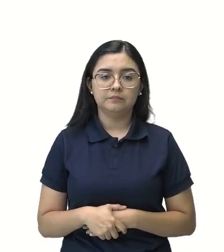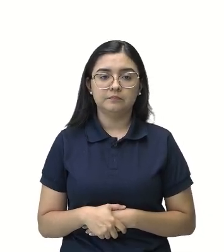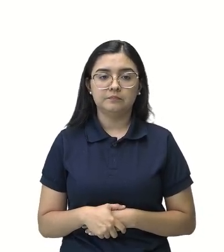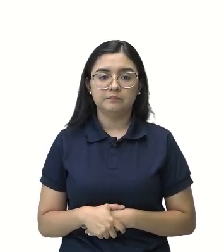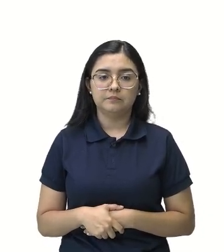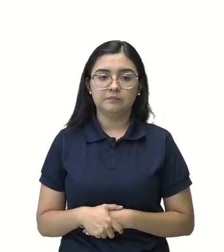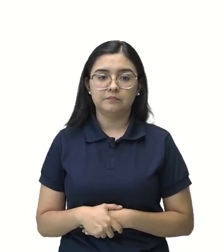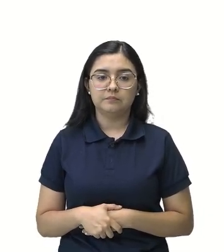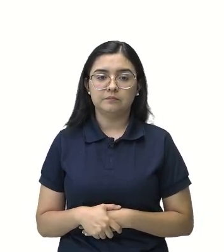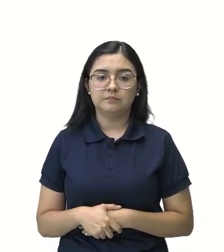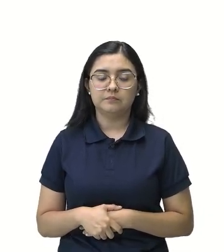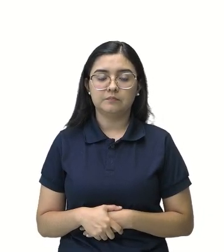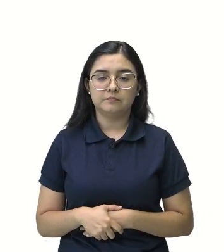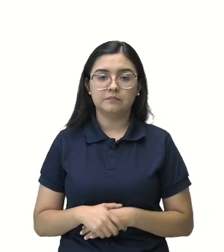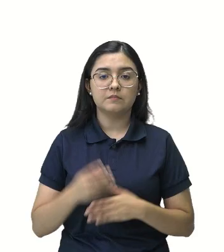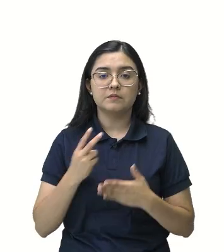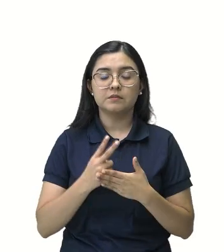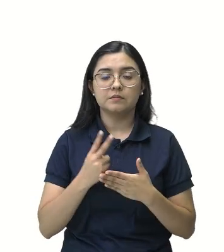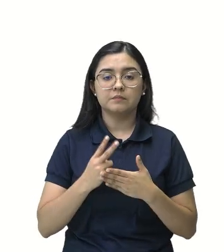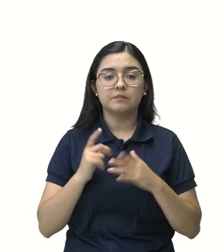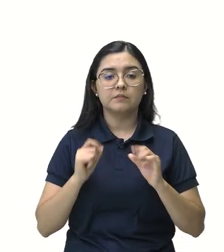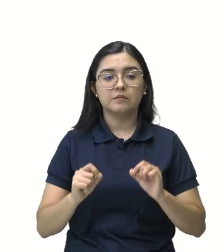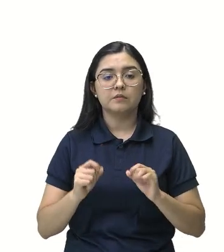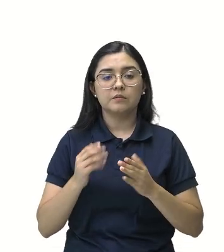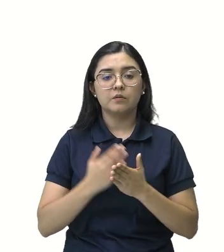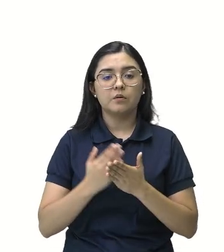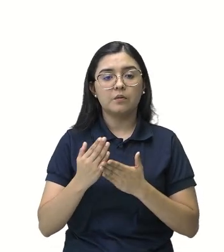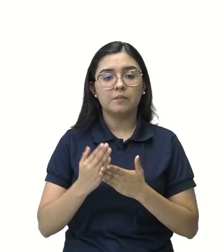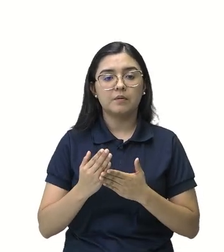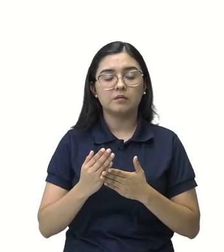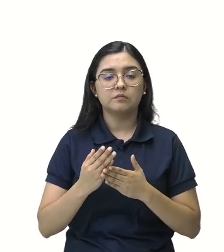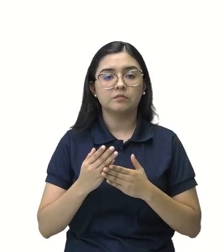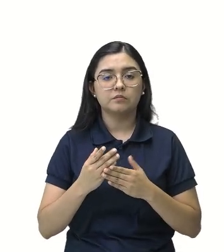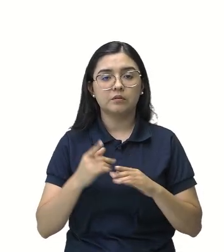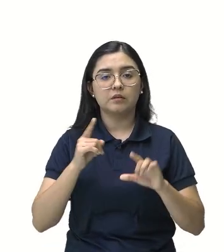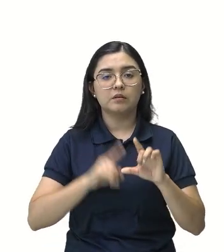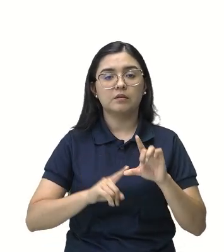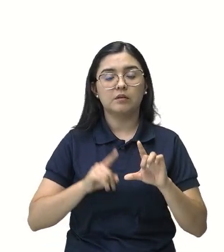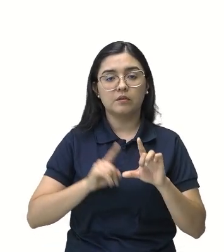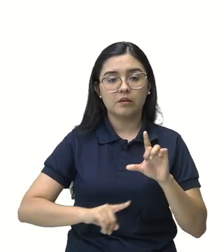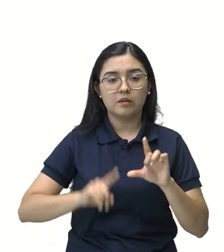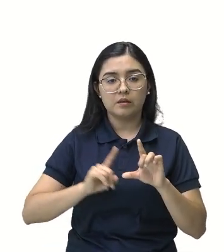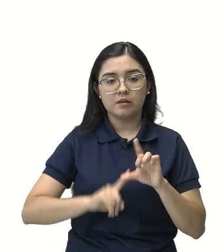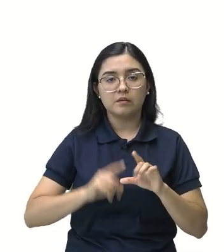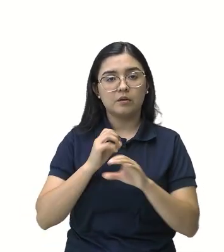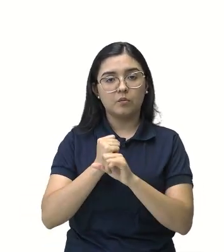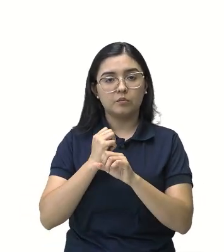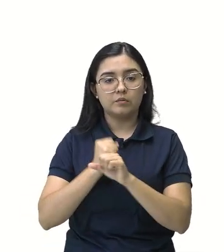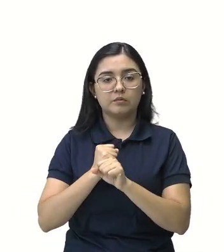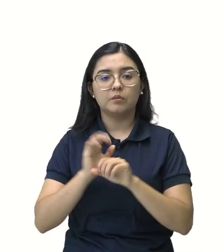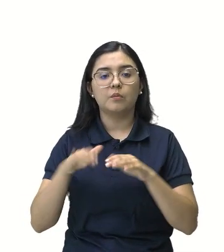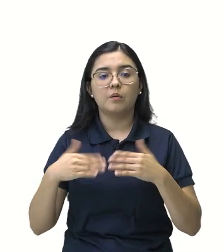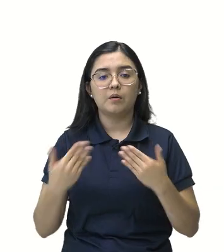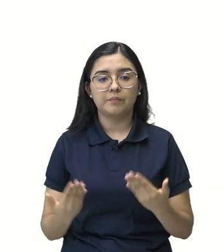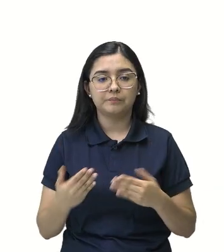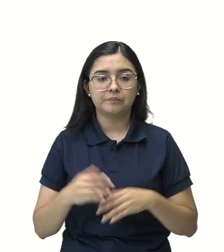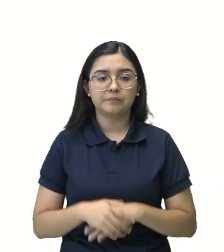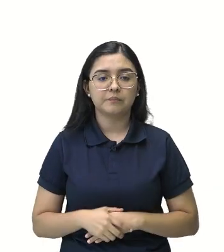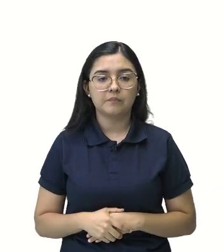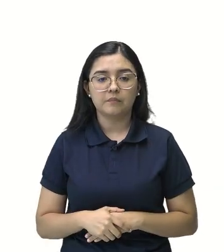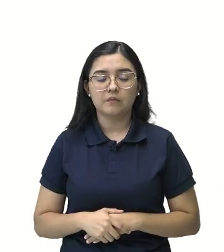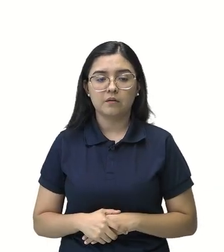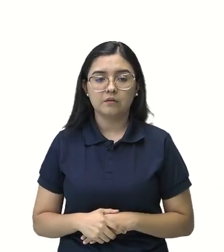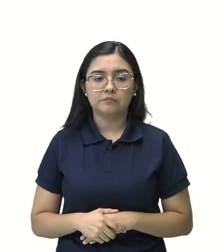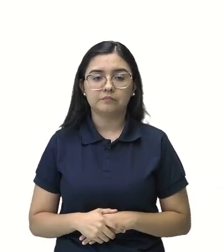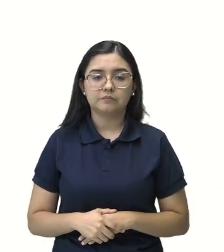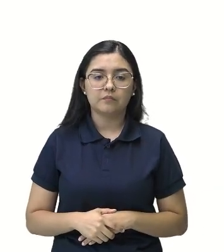Ok? Então, sempre procure começar pelo que tem a letra. Tá? Então, qual é o que tem a letra?